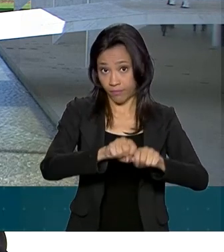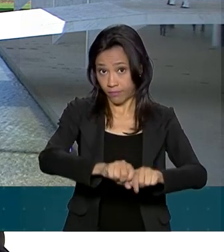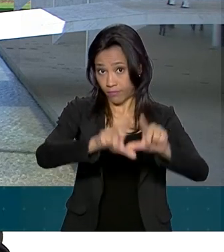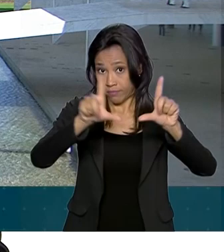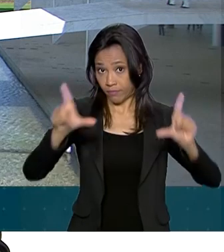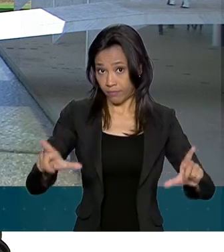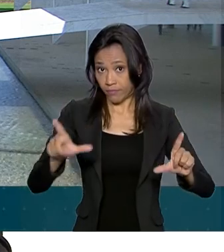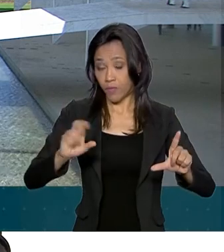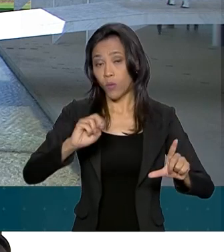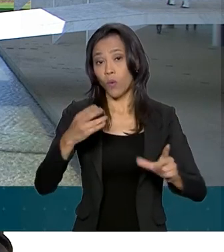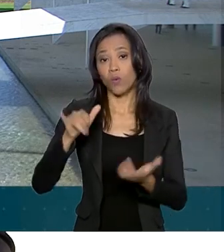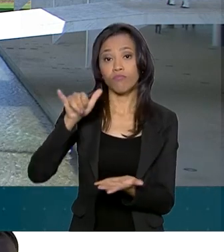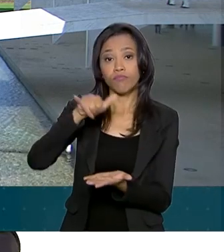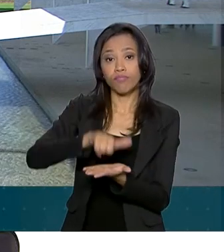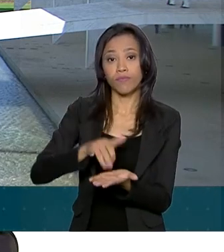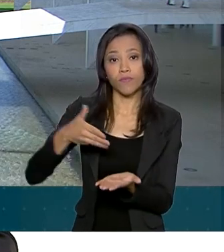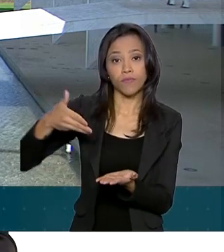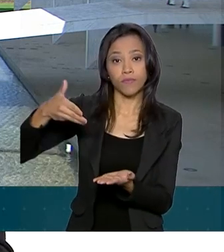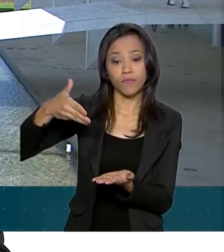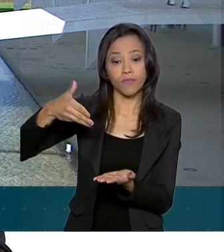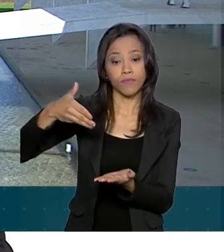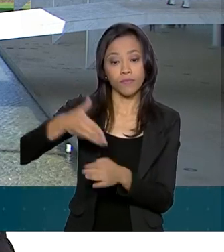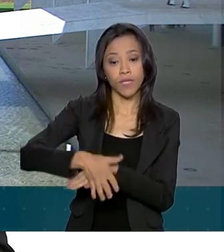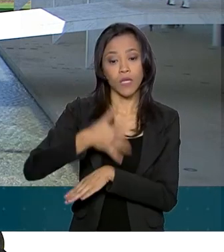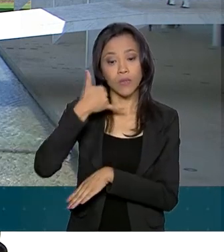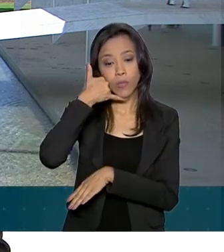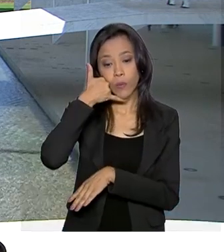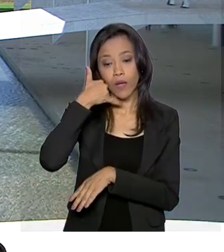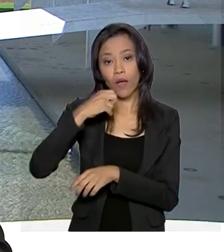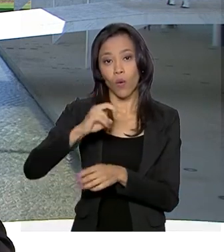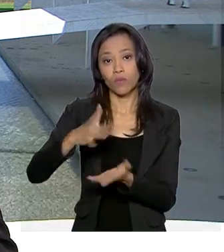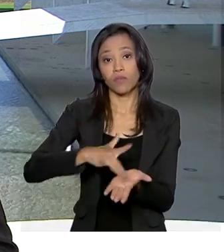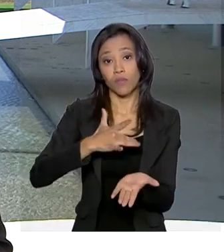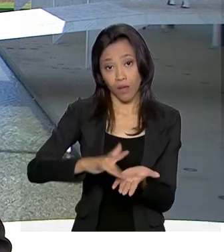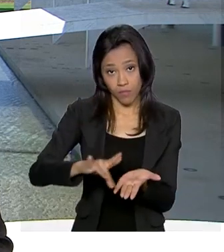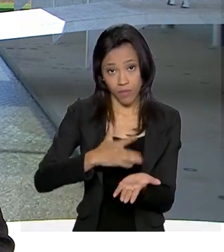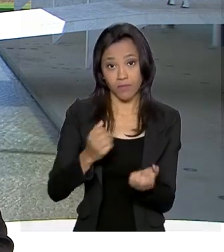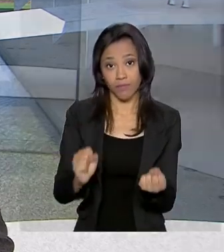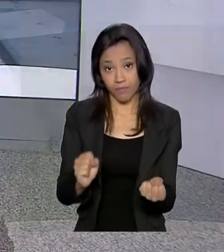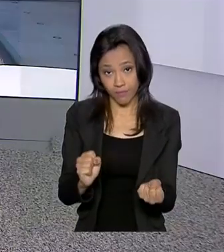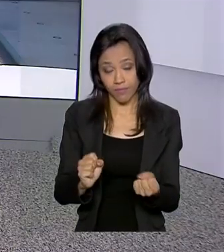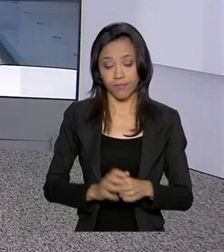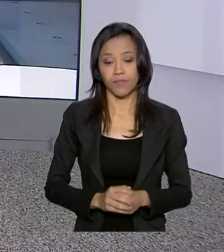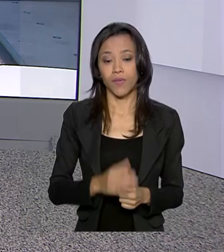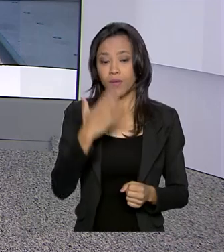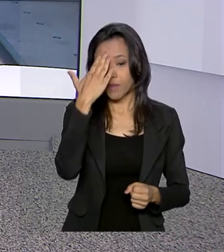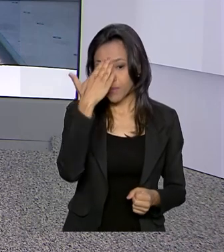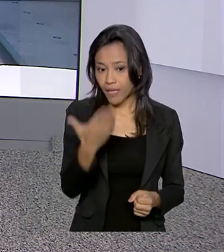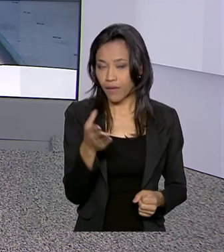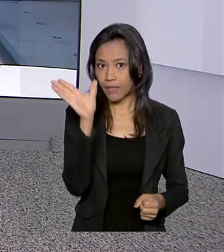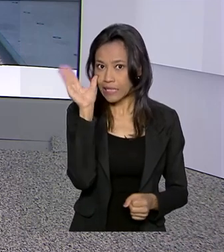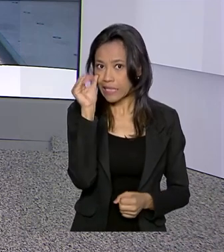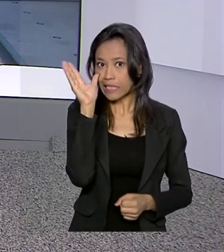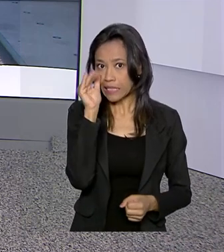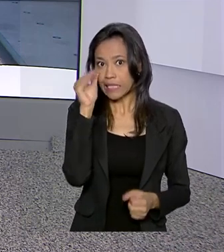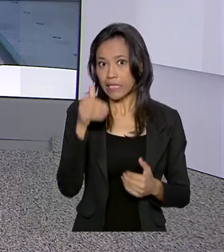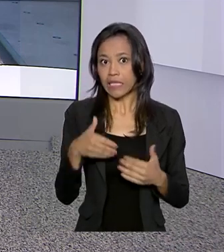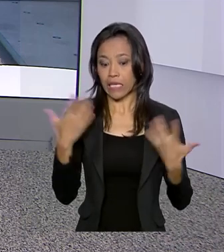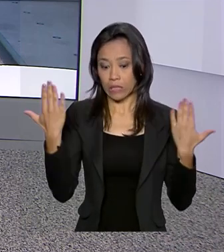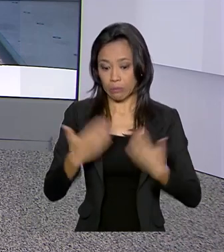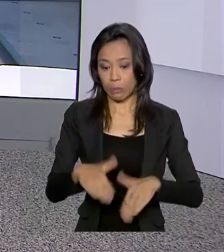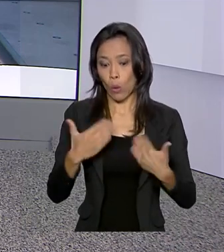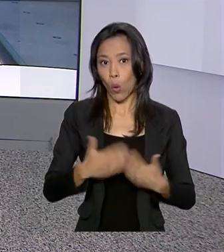no aplicativo do enem é no celular e também no tablet renato com você obrigada a copa é bom ficar de olho que as provas do enem